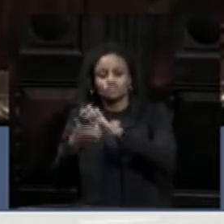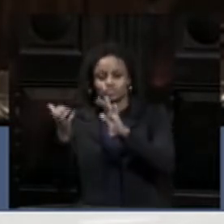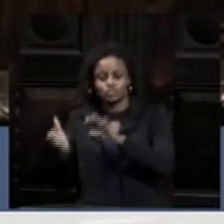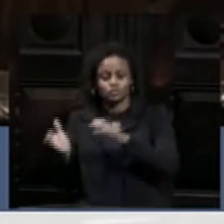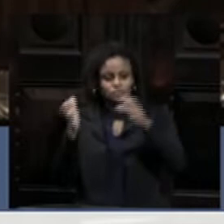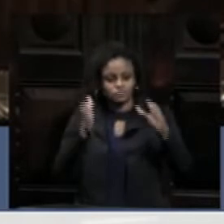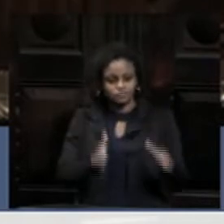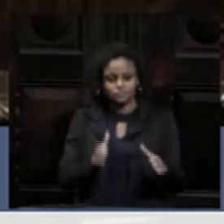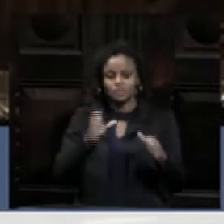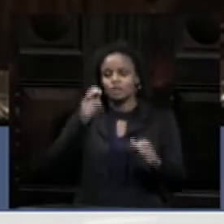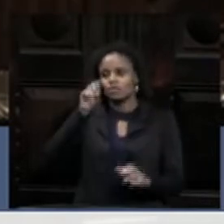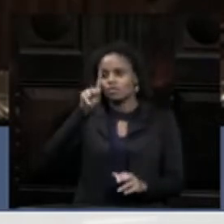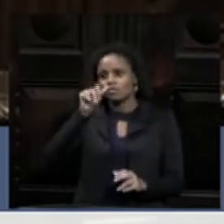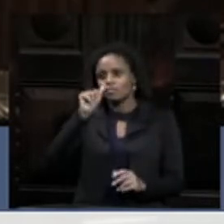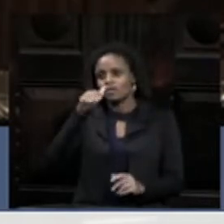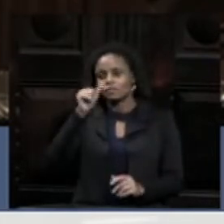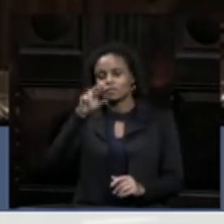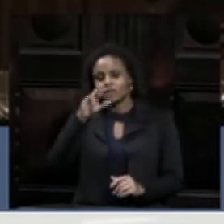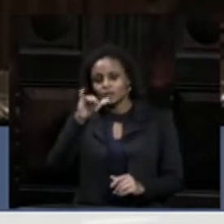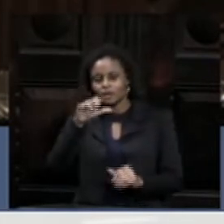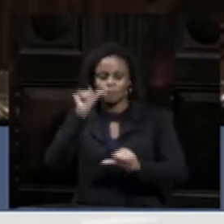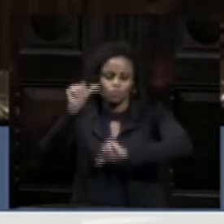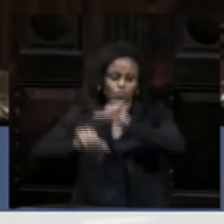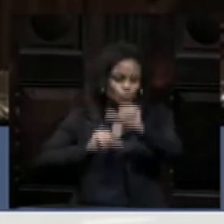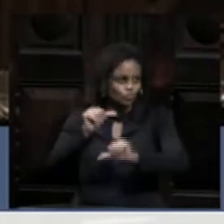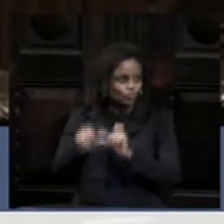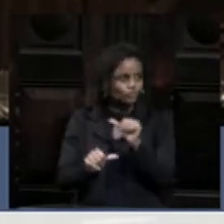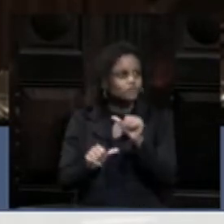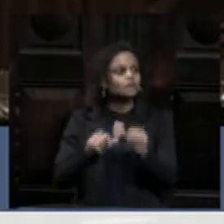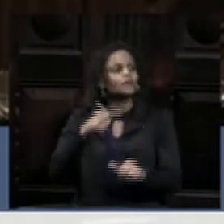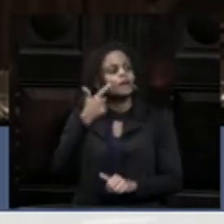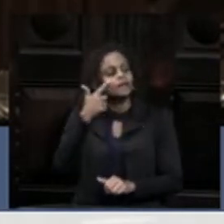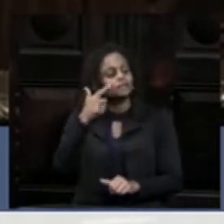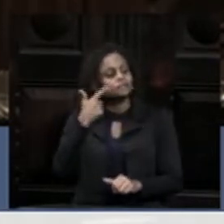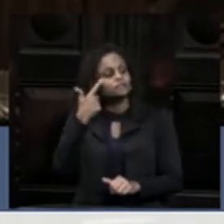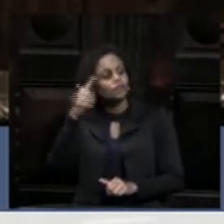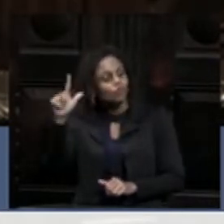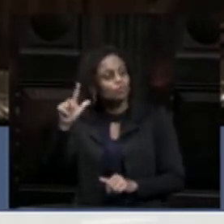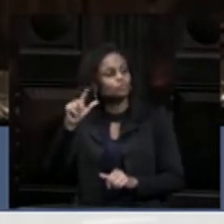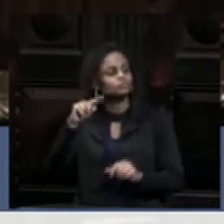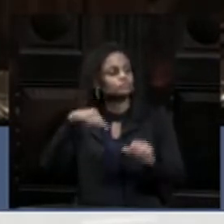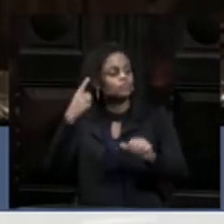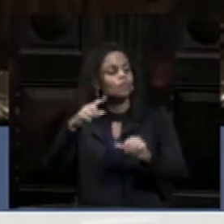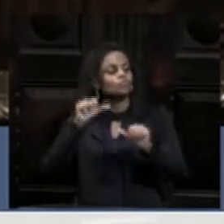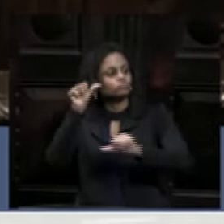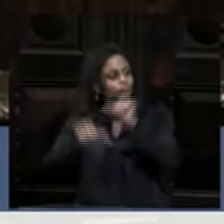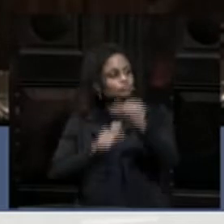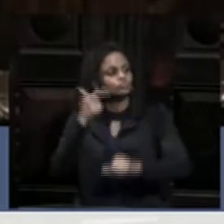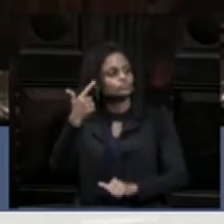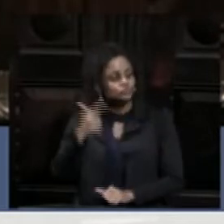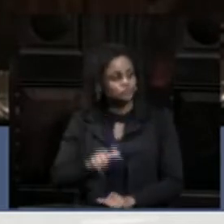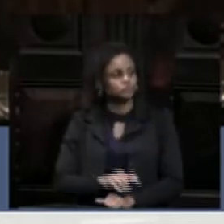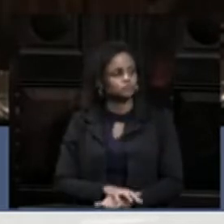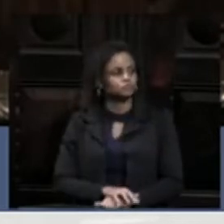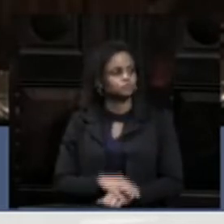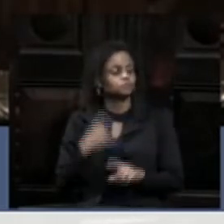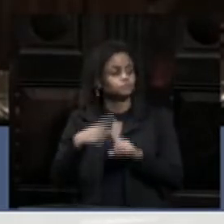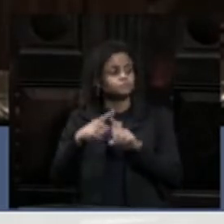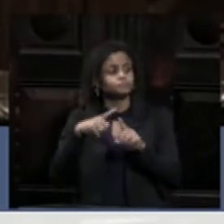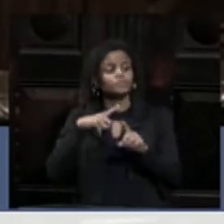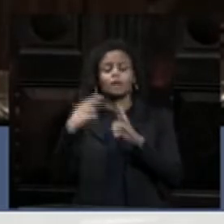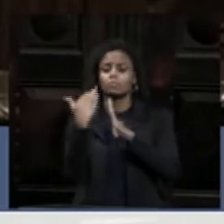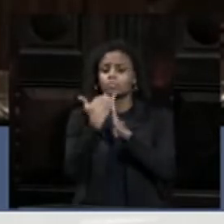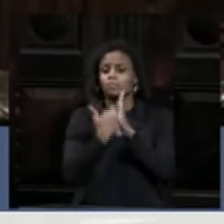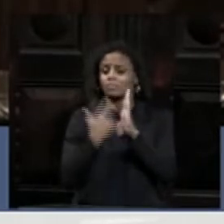novo, porque a Copa América obriga os organismos internacionais no futebol moderno, se obriga que não se possa mais ter